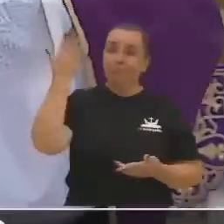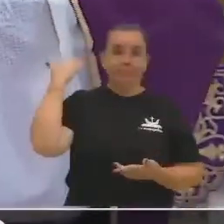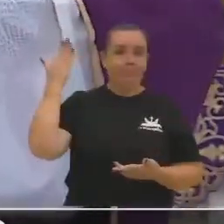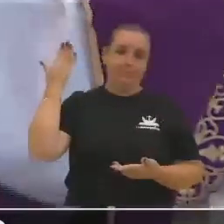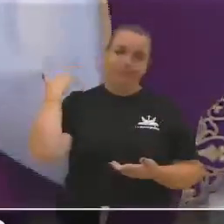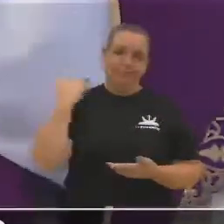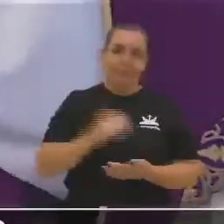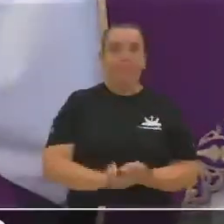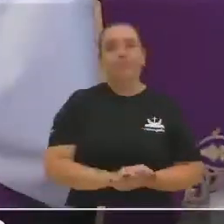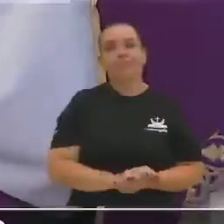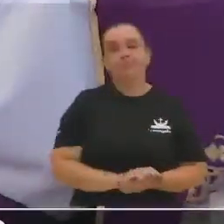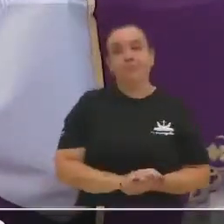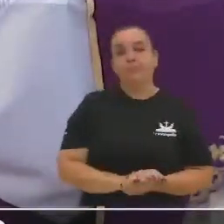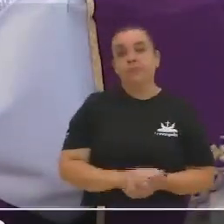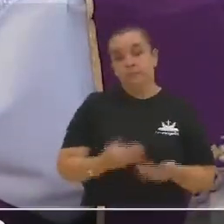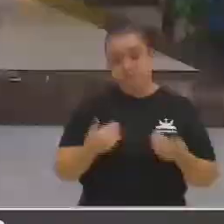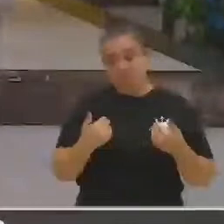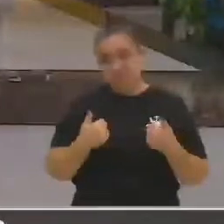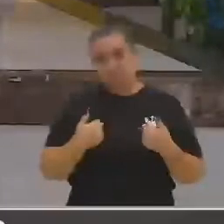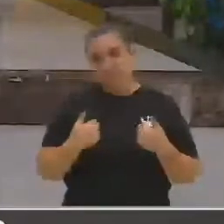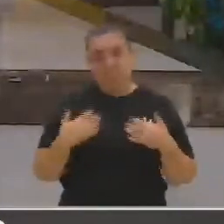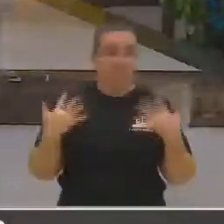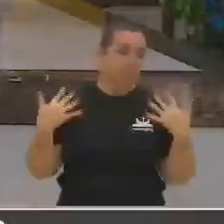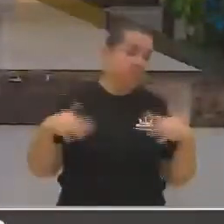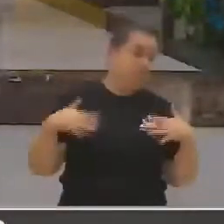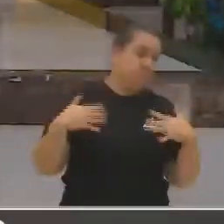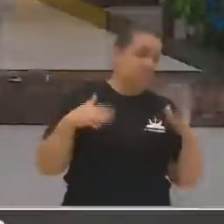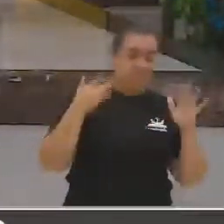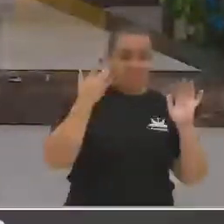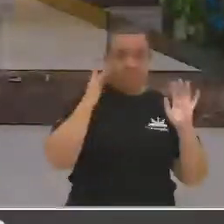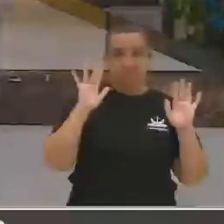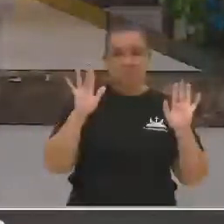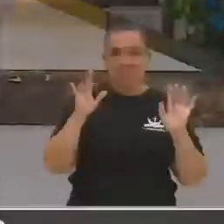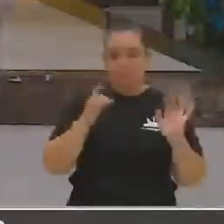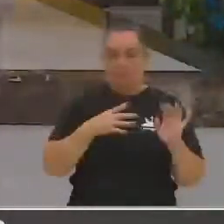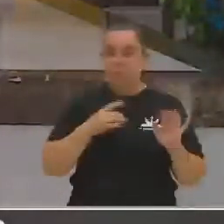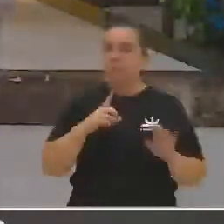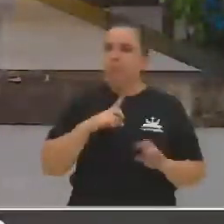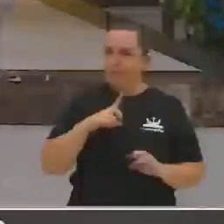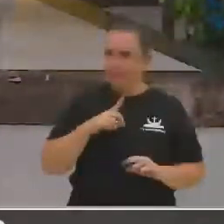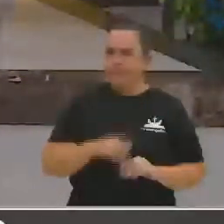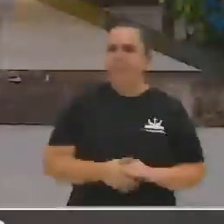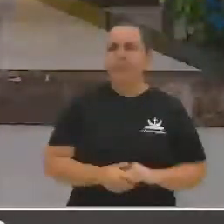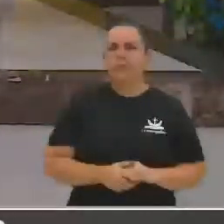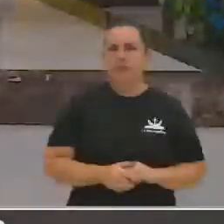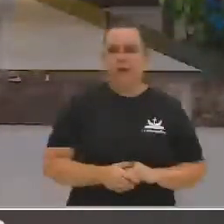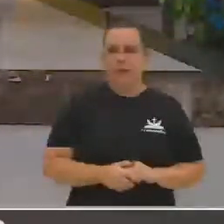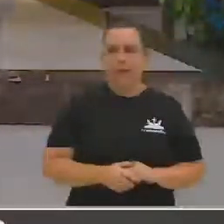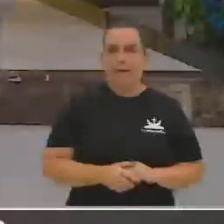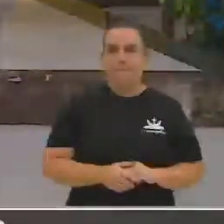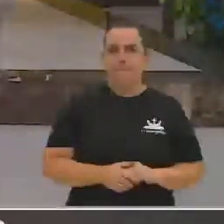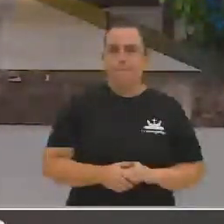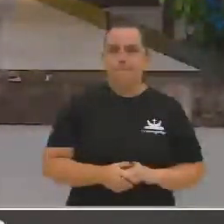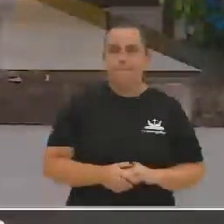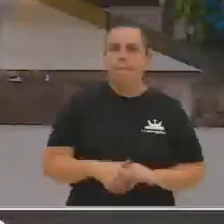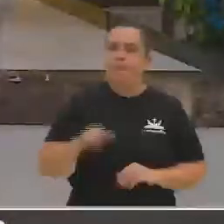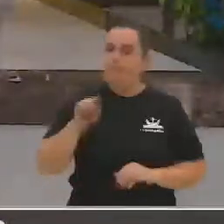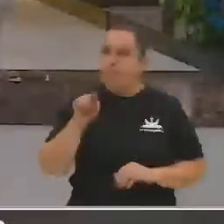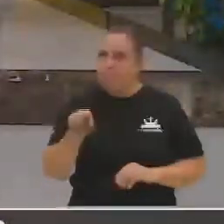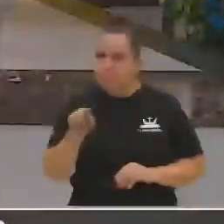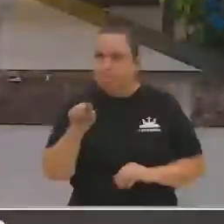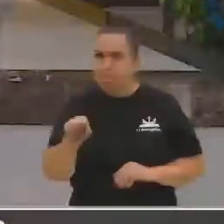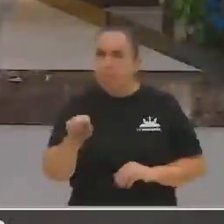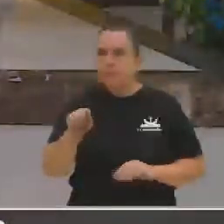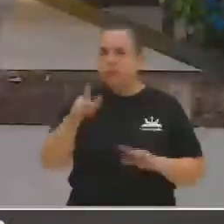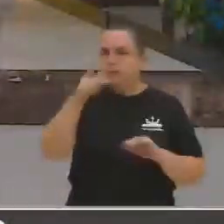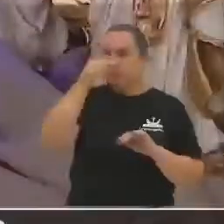forma, ou eu estou exagerando? Eu tenho medo, medo de que esse Senhor jogado